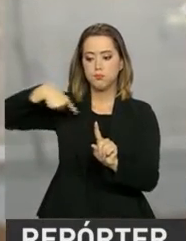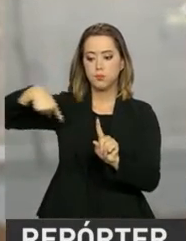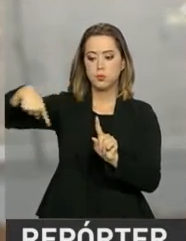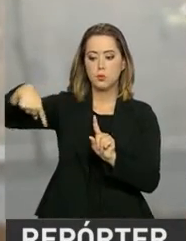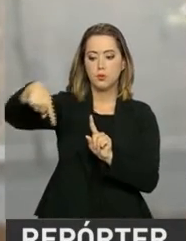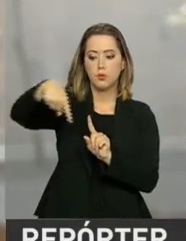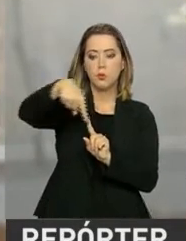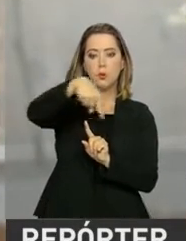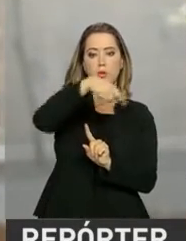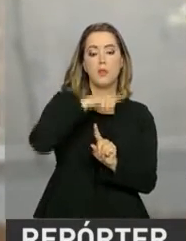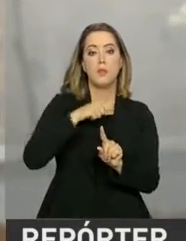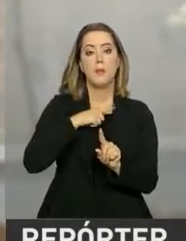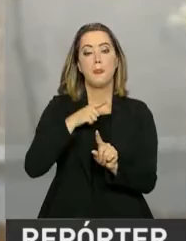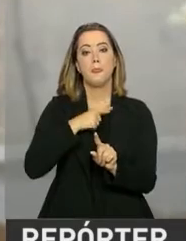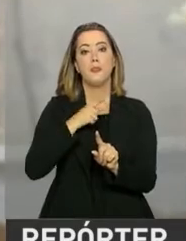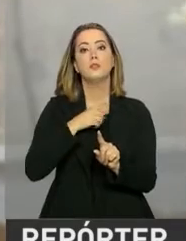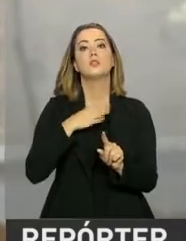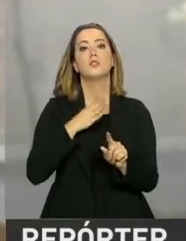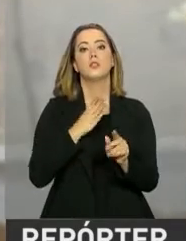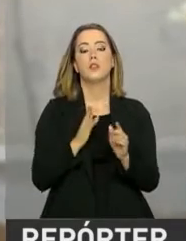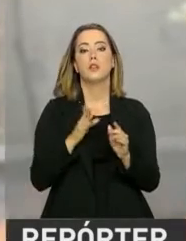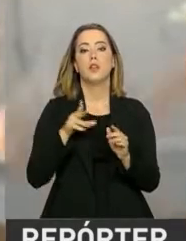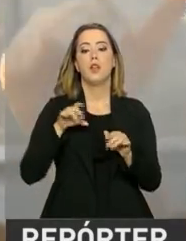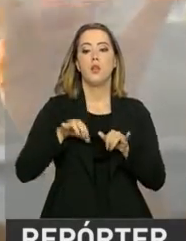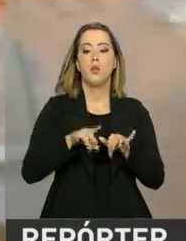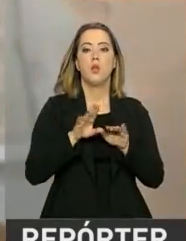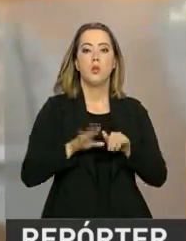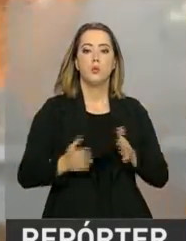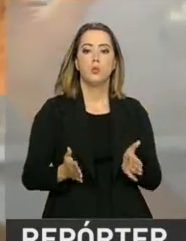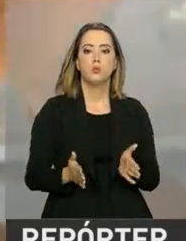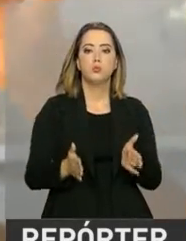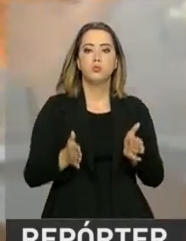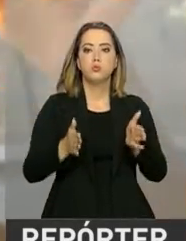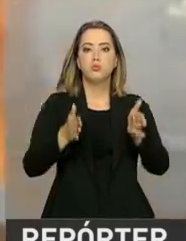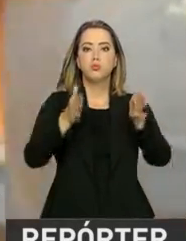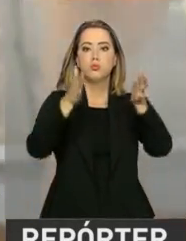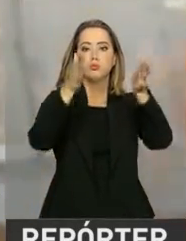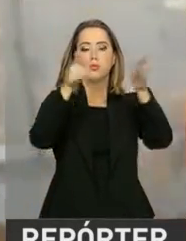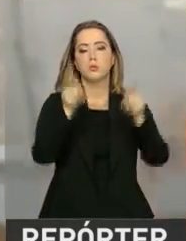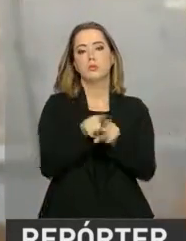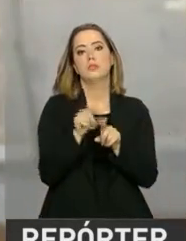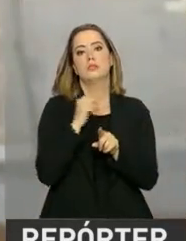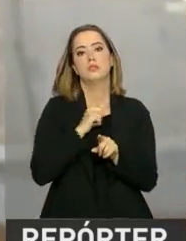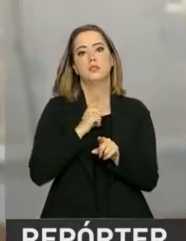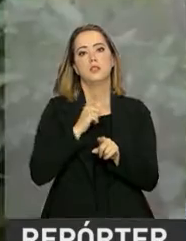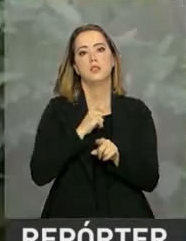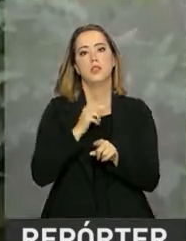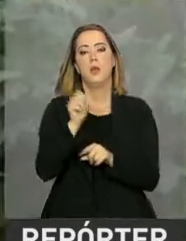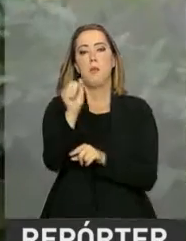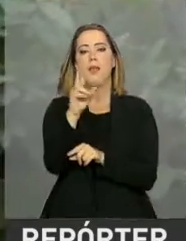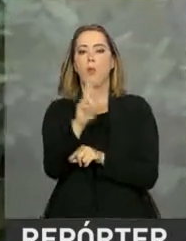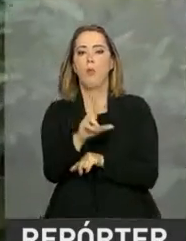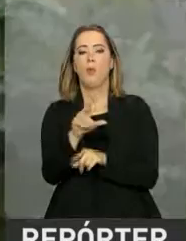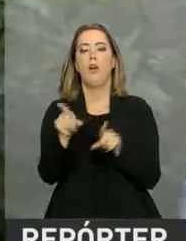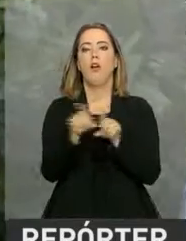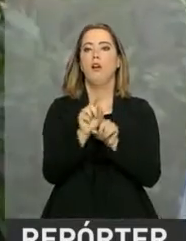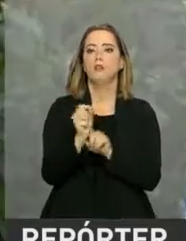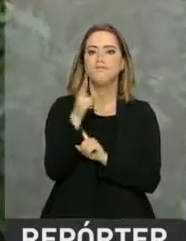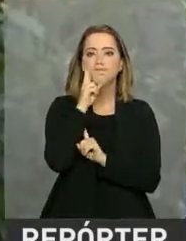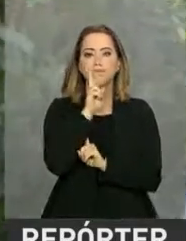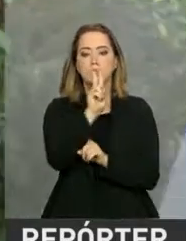buraco do elevador, quando você mora no prédio, ou a bandeja do ar-condicionado, que fica para o lado de fora. E mesmo só